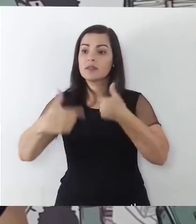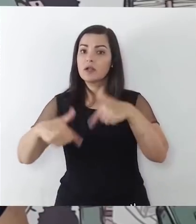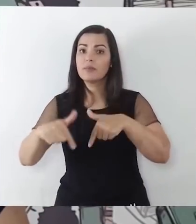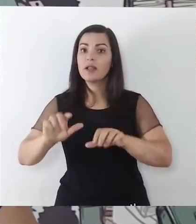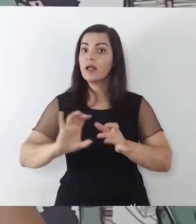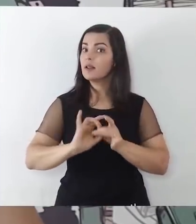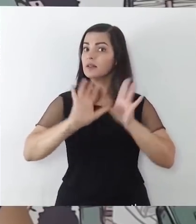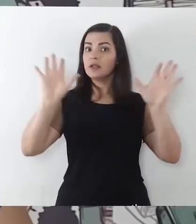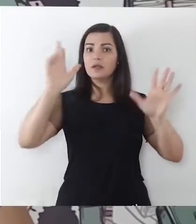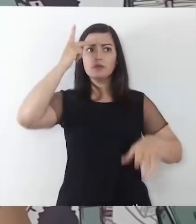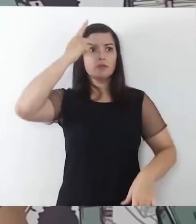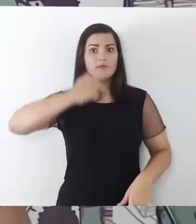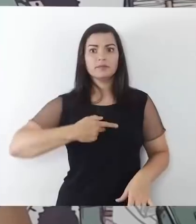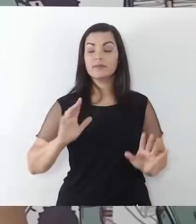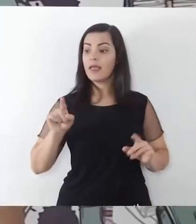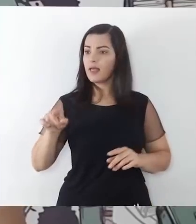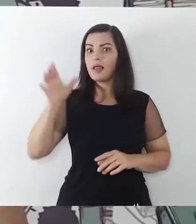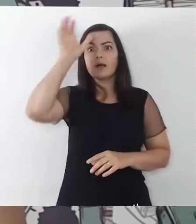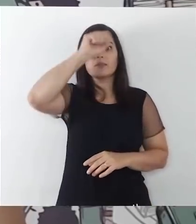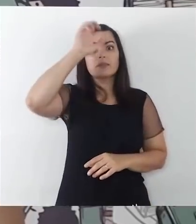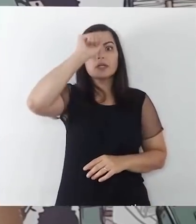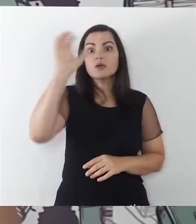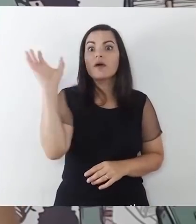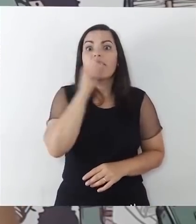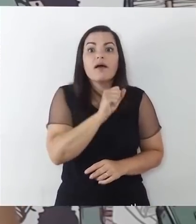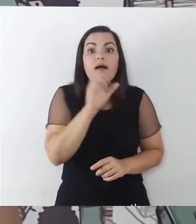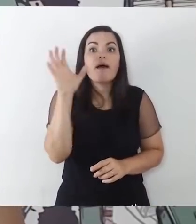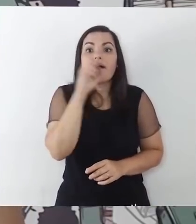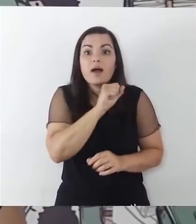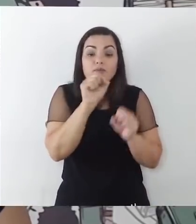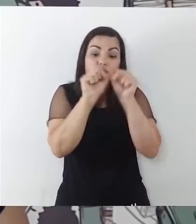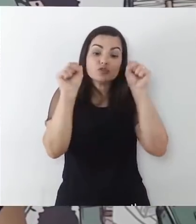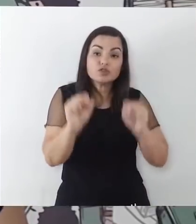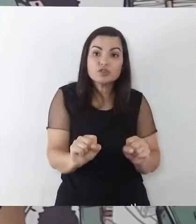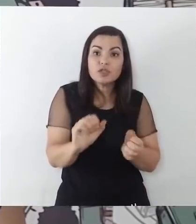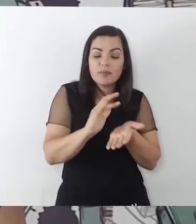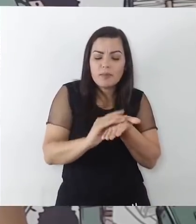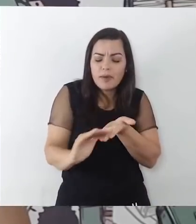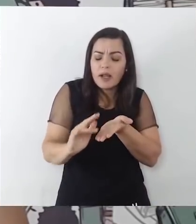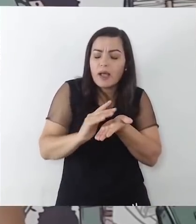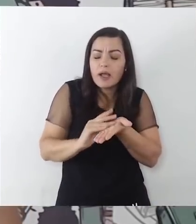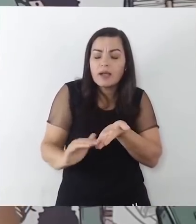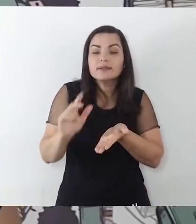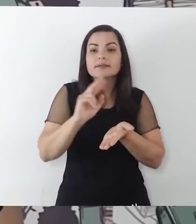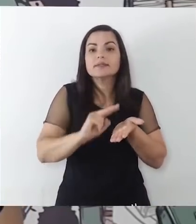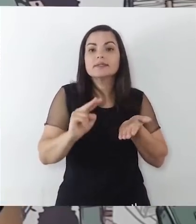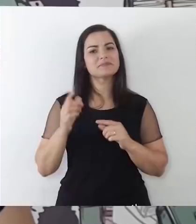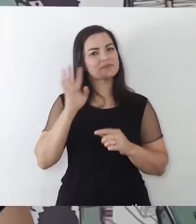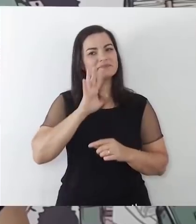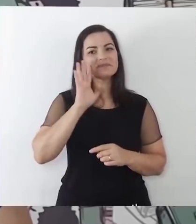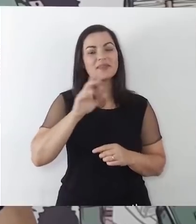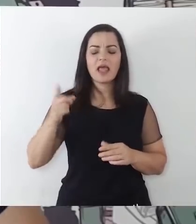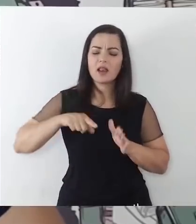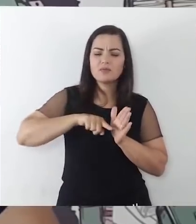conheceram ontem, tá bom? A desnutrição é uma doença de natureza clínico,